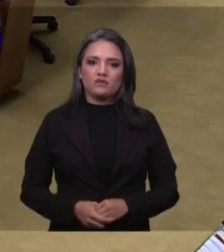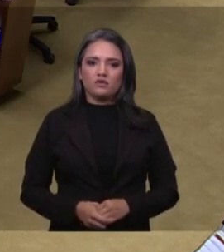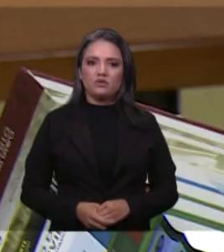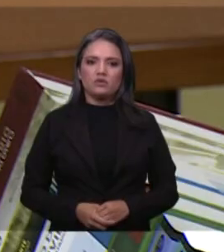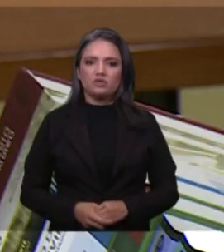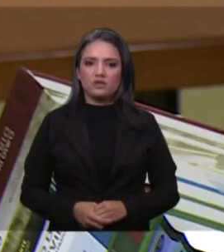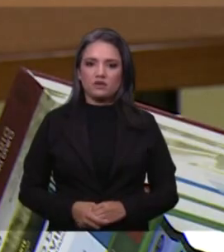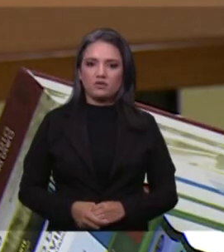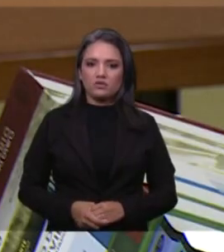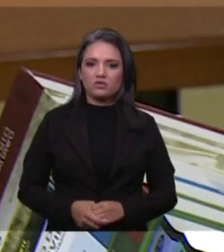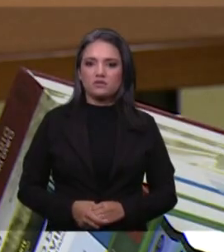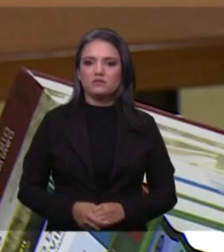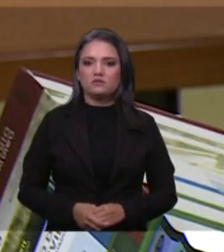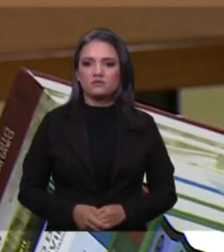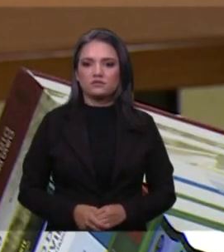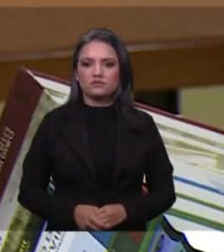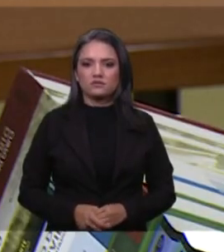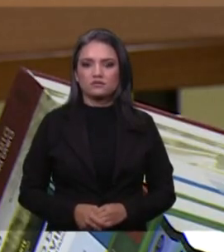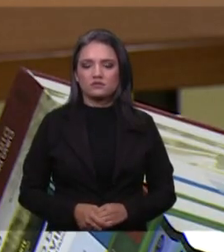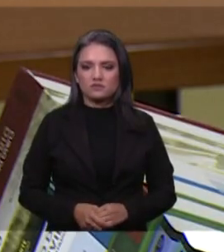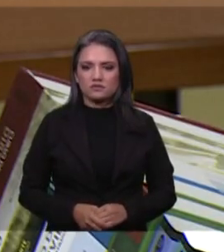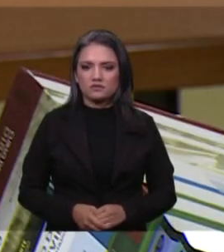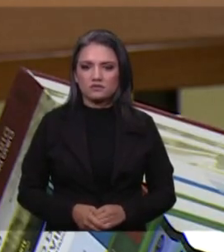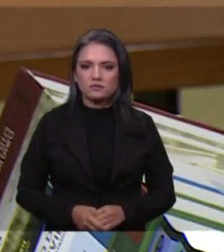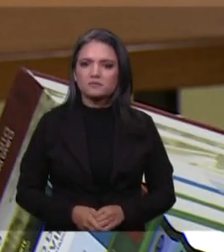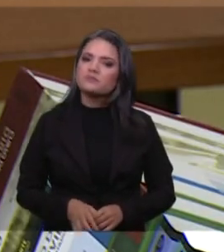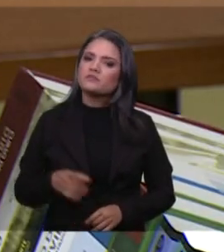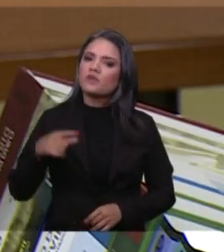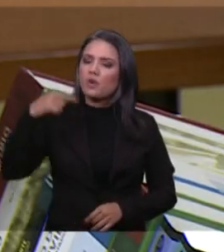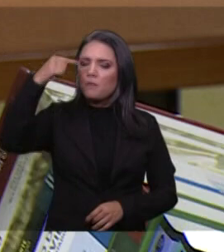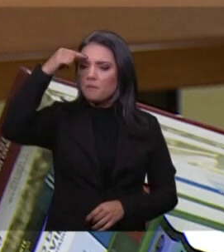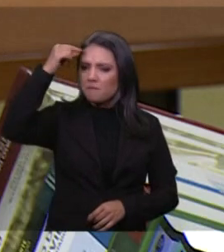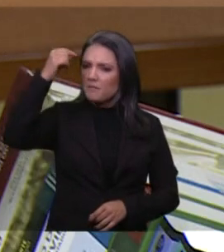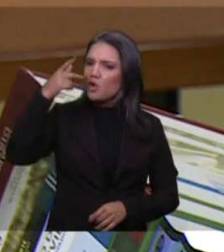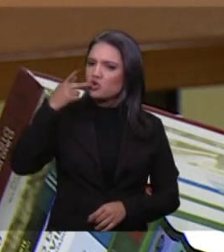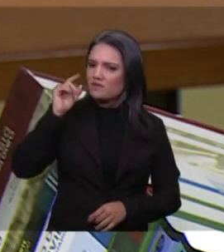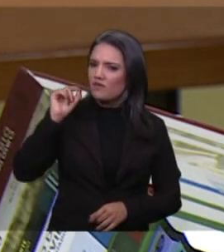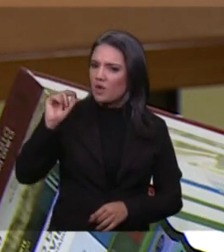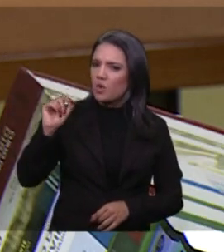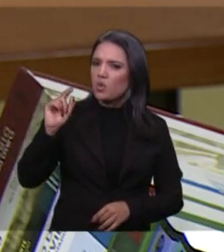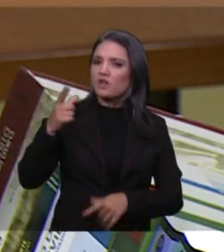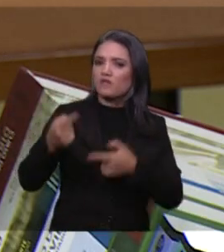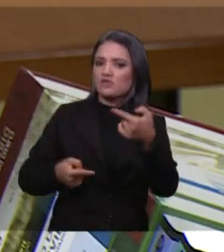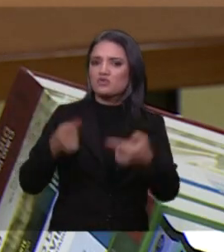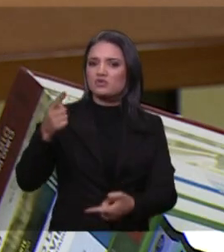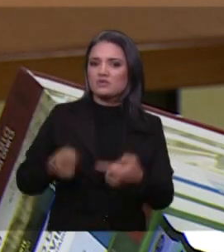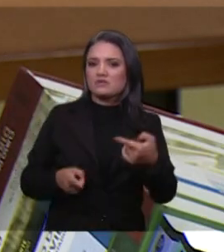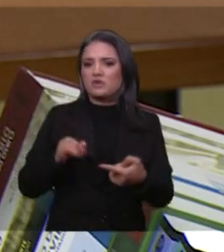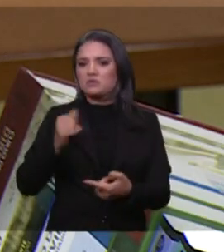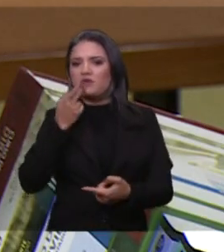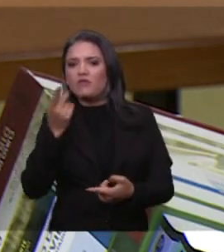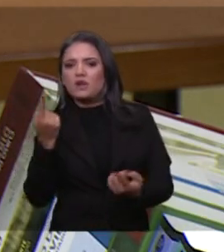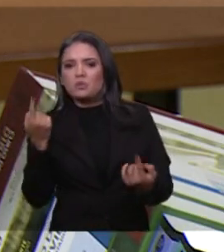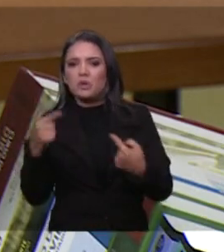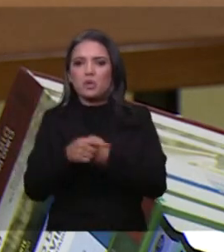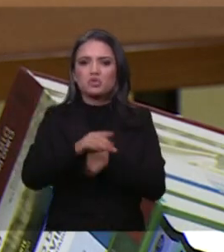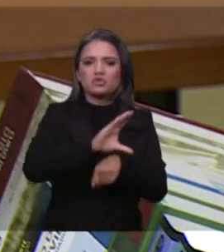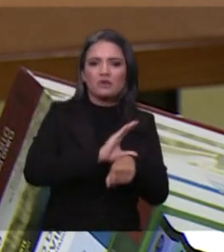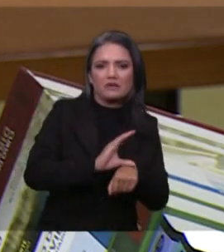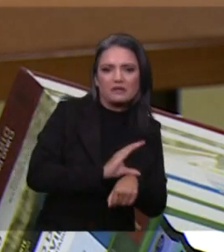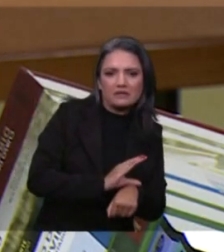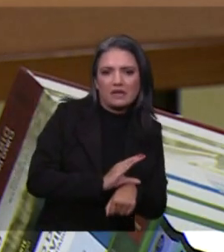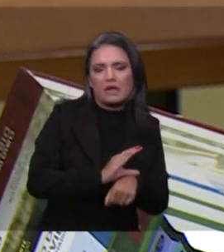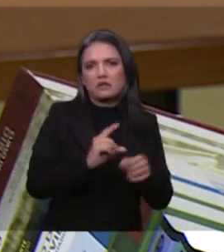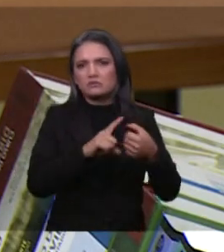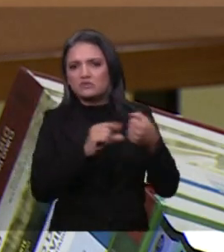discussão sobre se... Mas Vossa Excelência, inclusive, destacou isso na época. Houve uma discussão sobre se nós estávamos declarando a inconstitucionalidade de um ato normativo